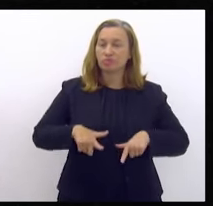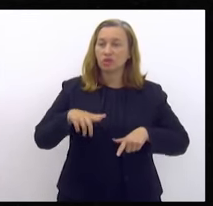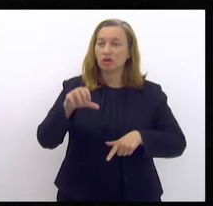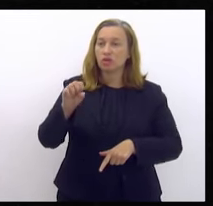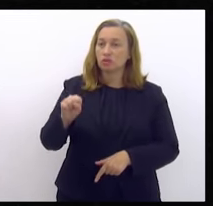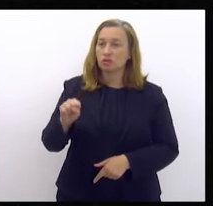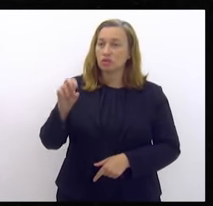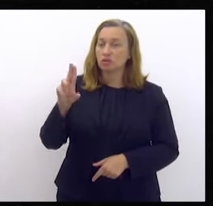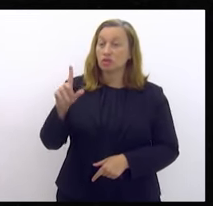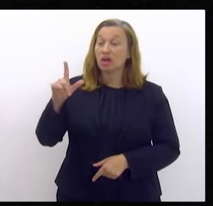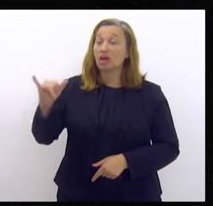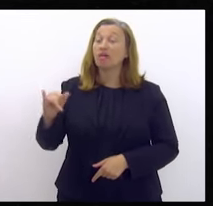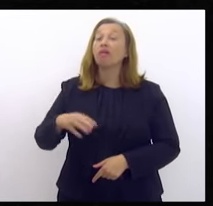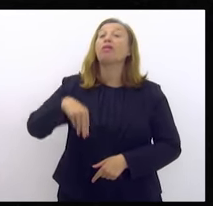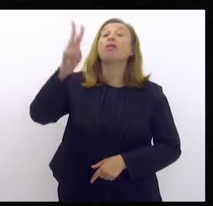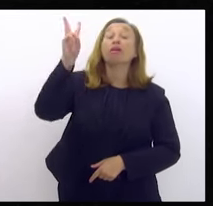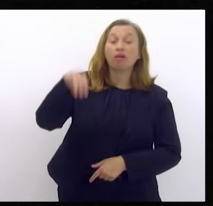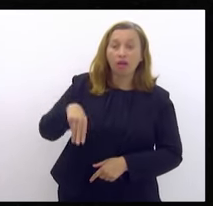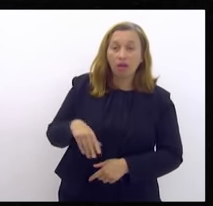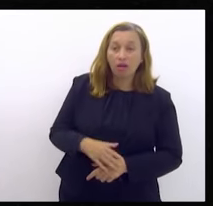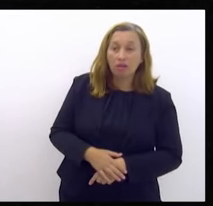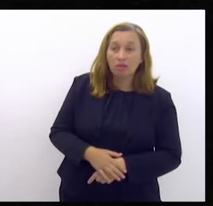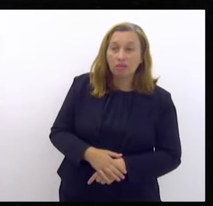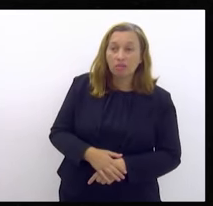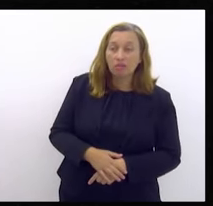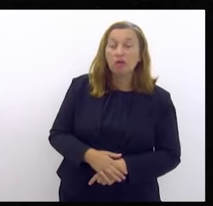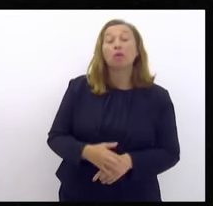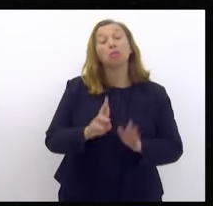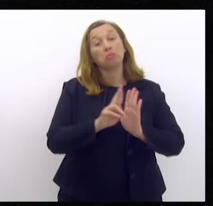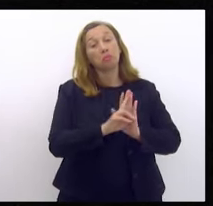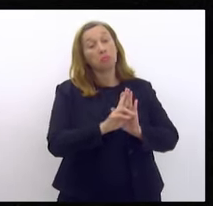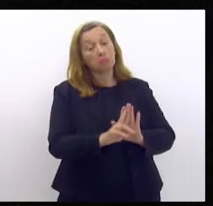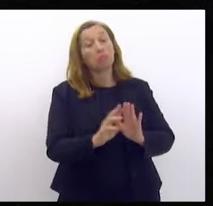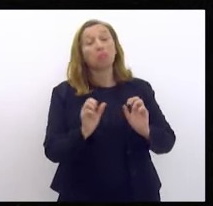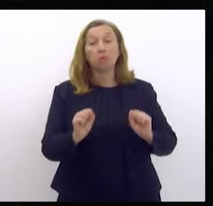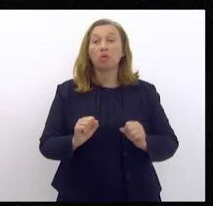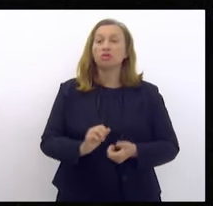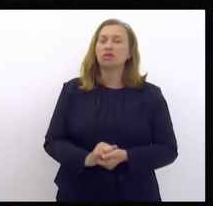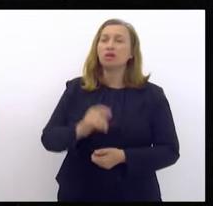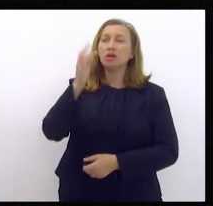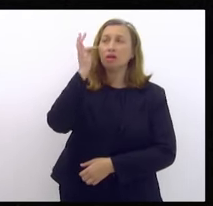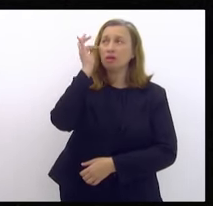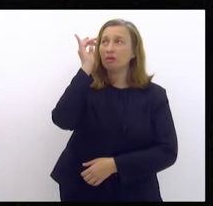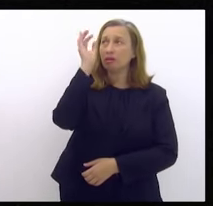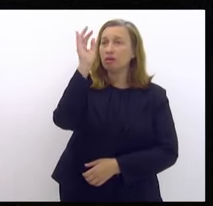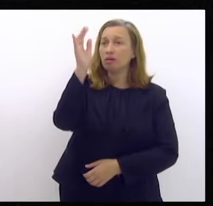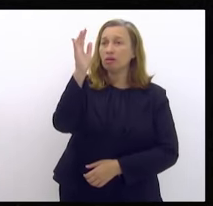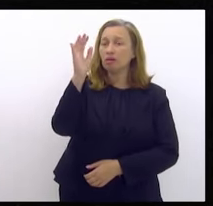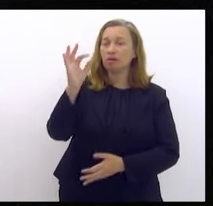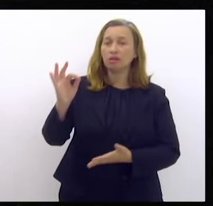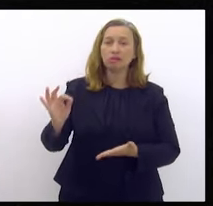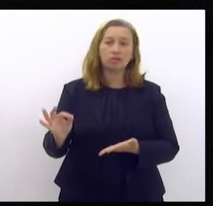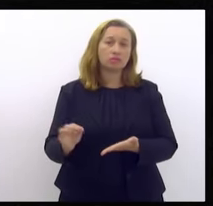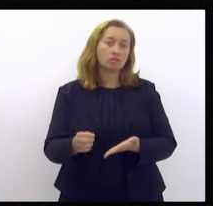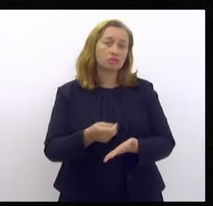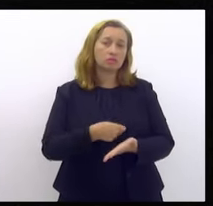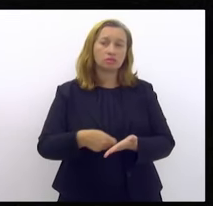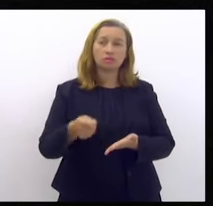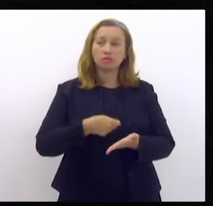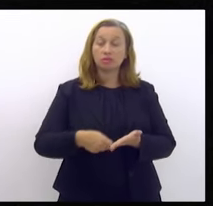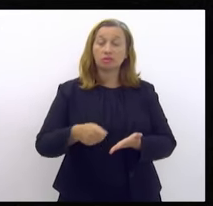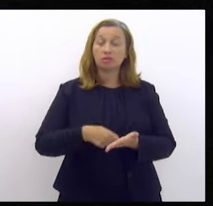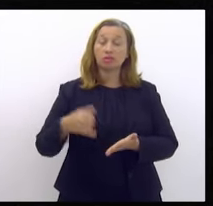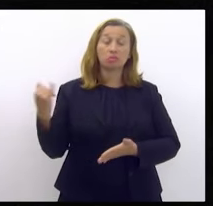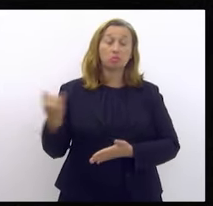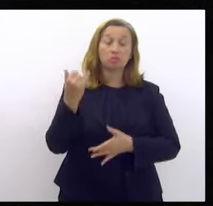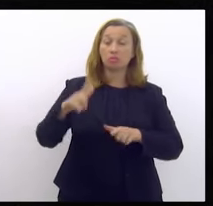Carneiro. Quem foi Sueli Carneiro, para que a gente possa aqui apresentar? Filósofa, escritora e uma importante